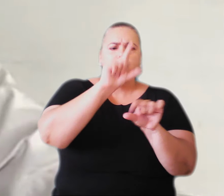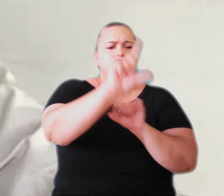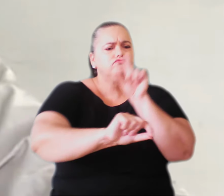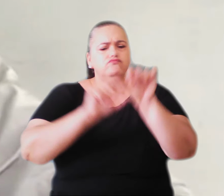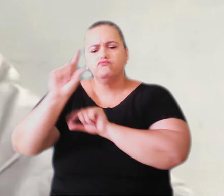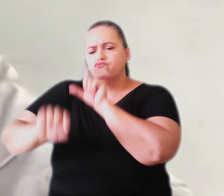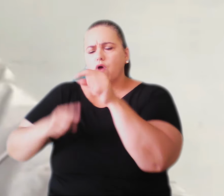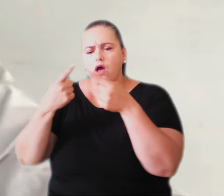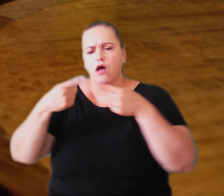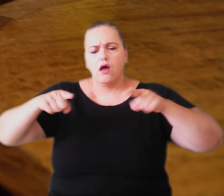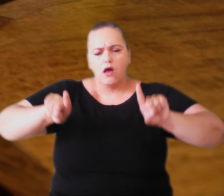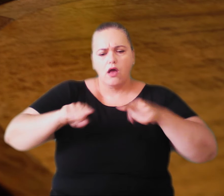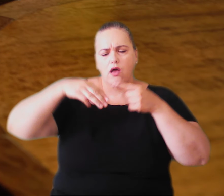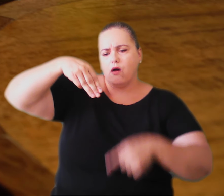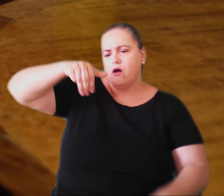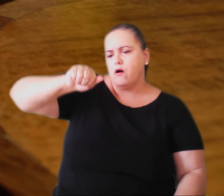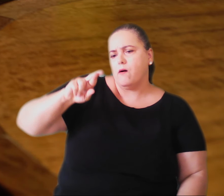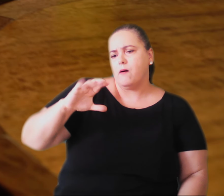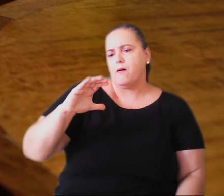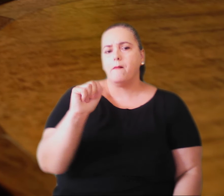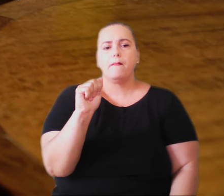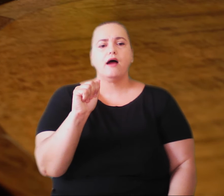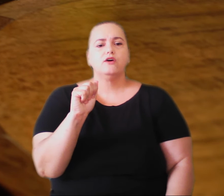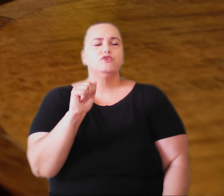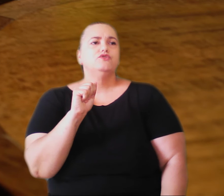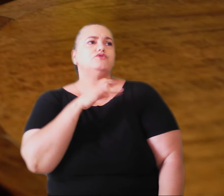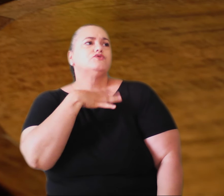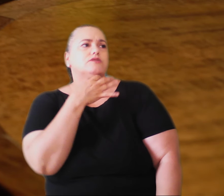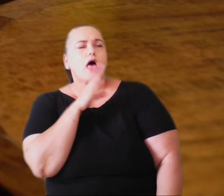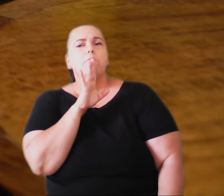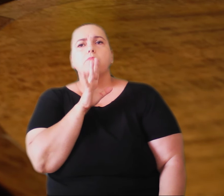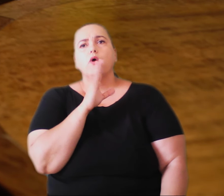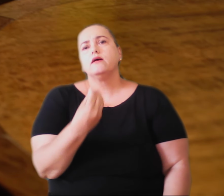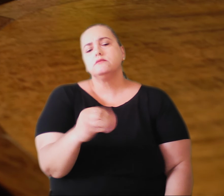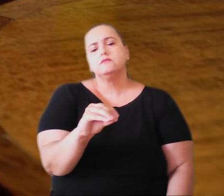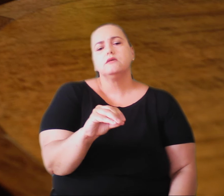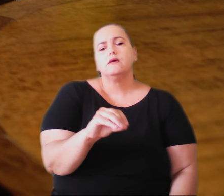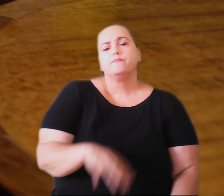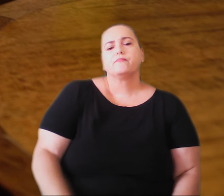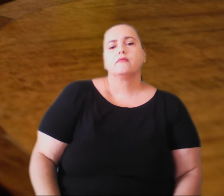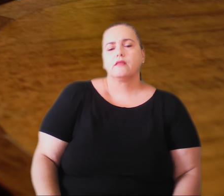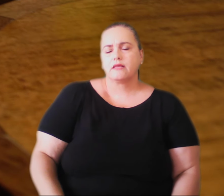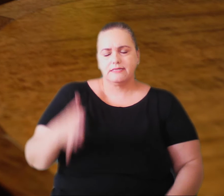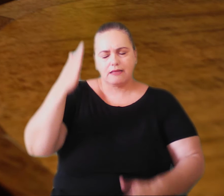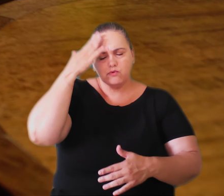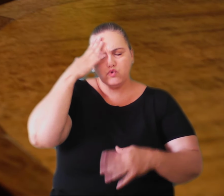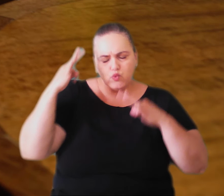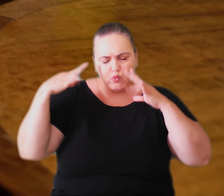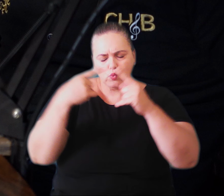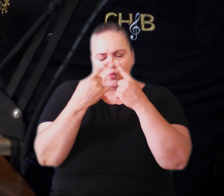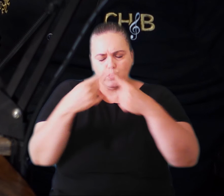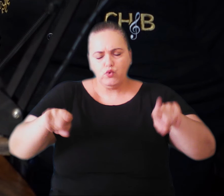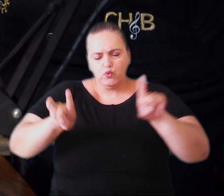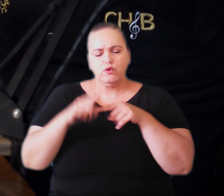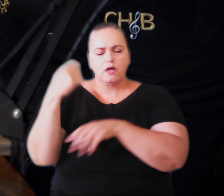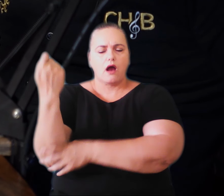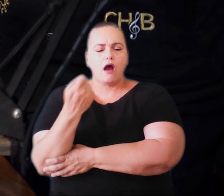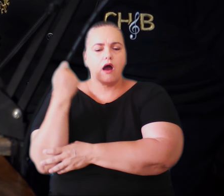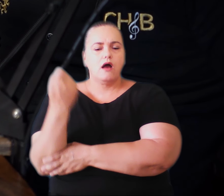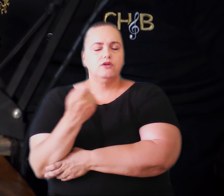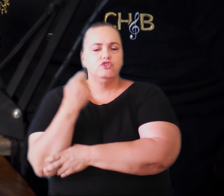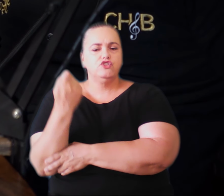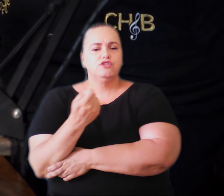aí o Márcio, que está do teu lado direito, aí um mestre de composições, um rapaz que sabe tudo de música gaúcha. Então, esse